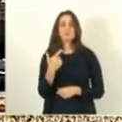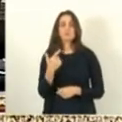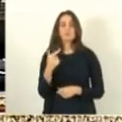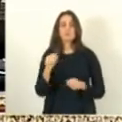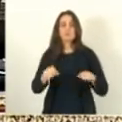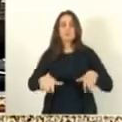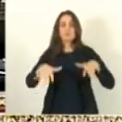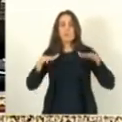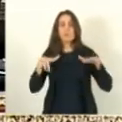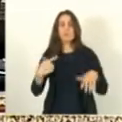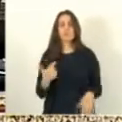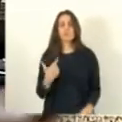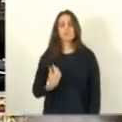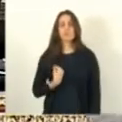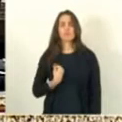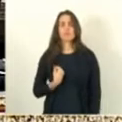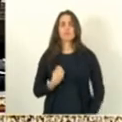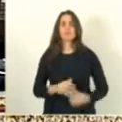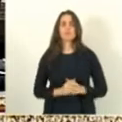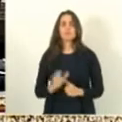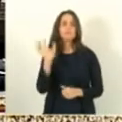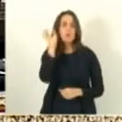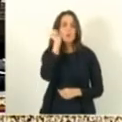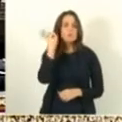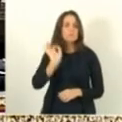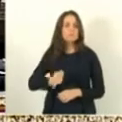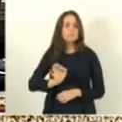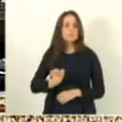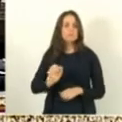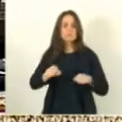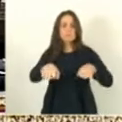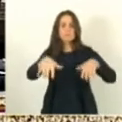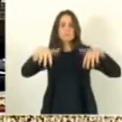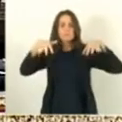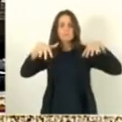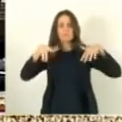lá na galeria. Ouvindo agora?